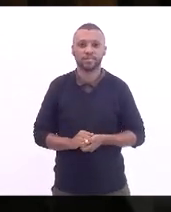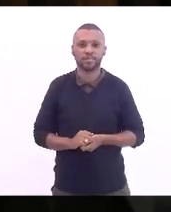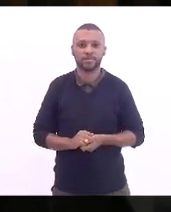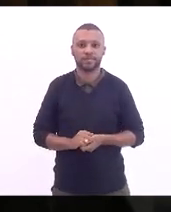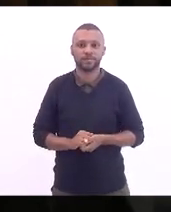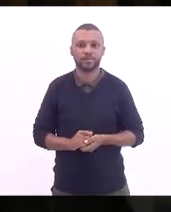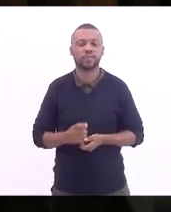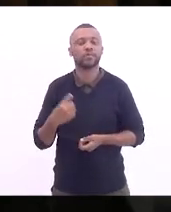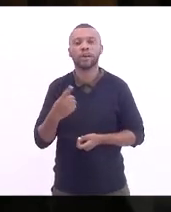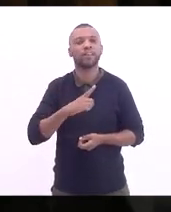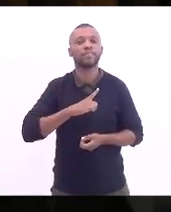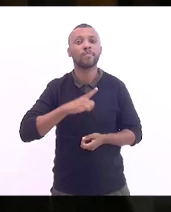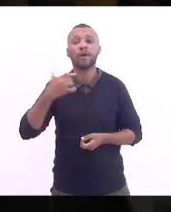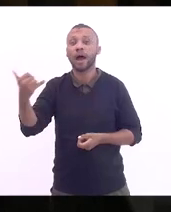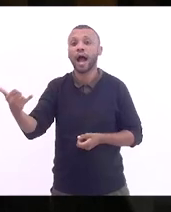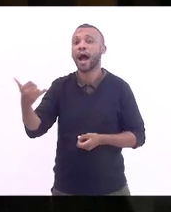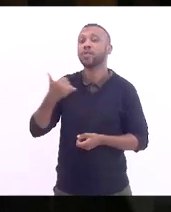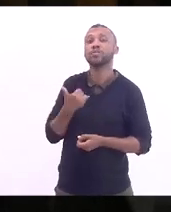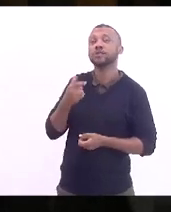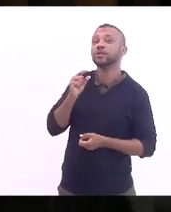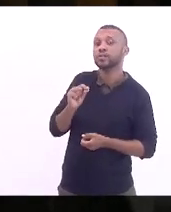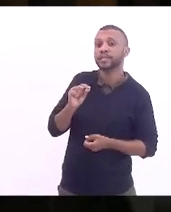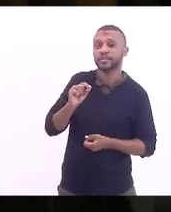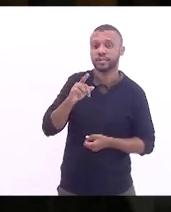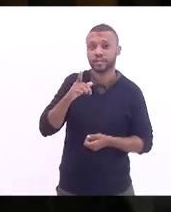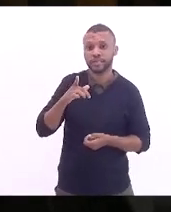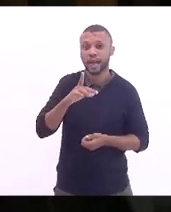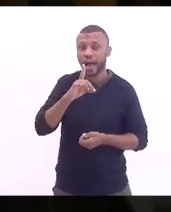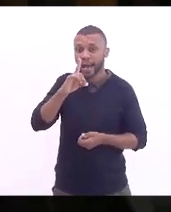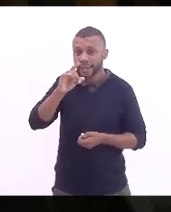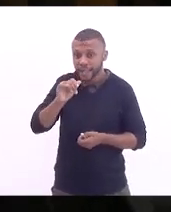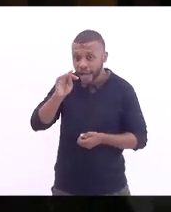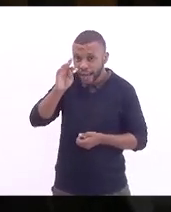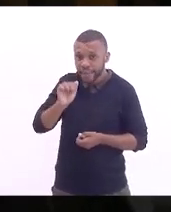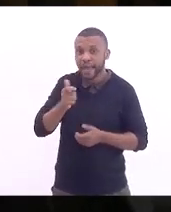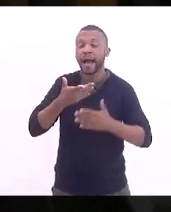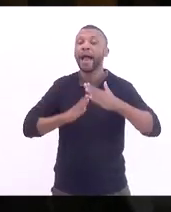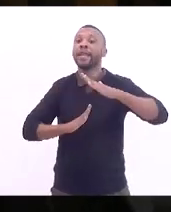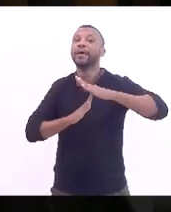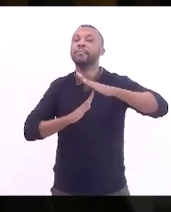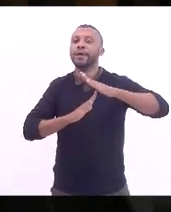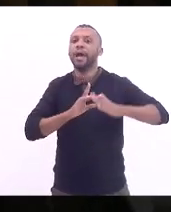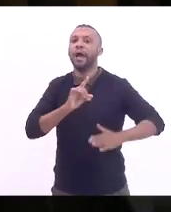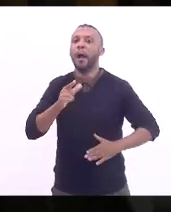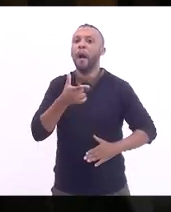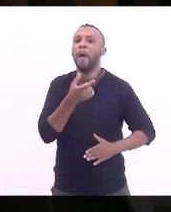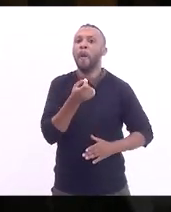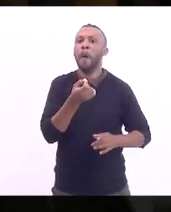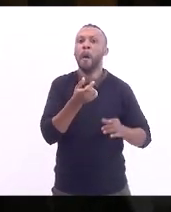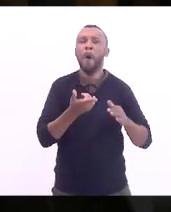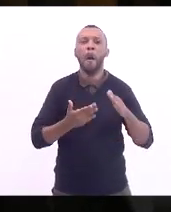a notícia que a data limite ela dia 20 até